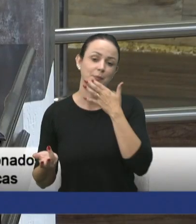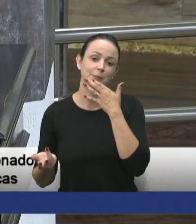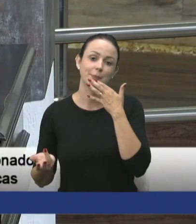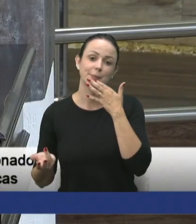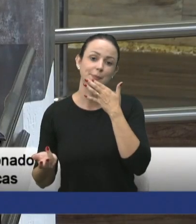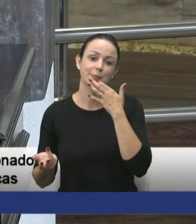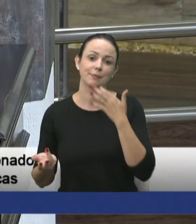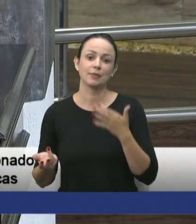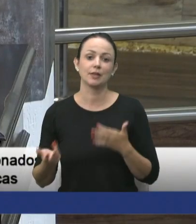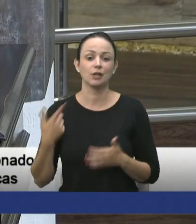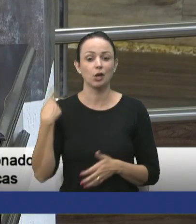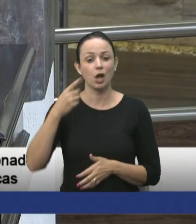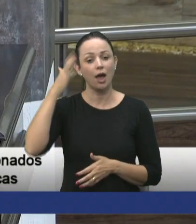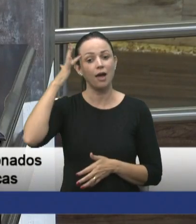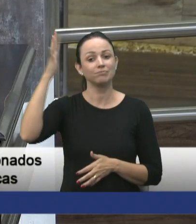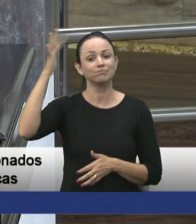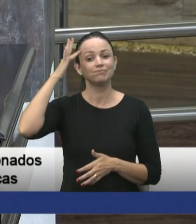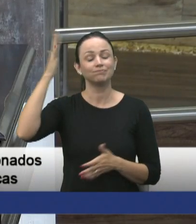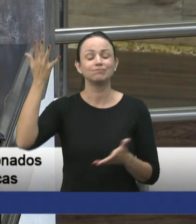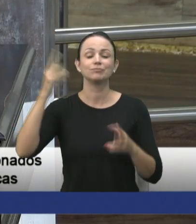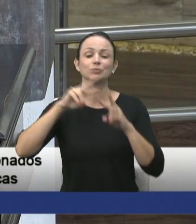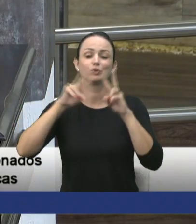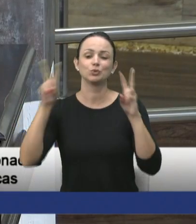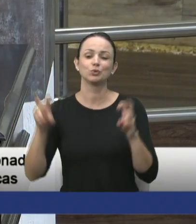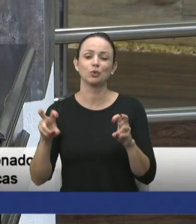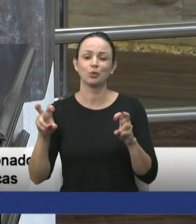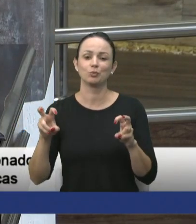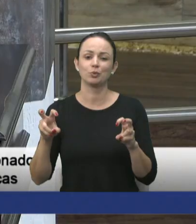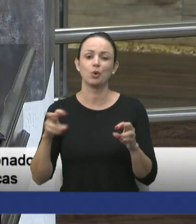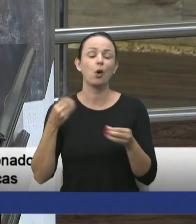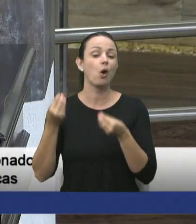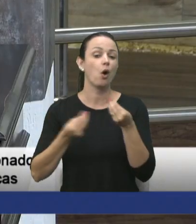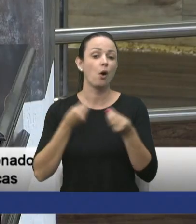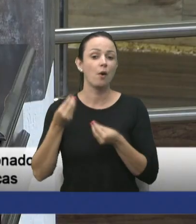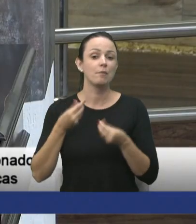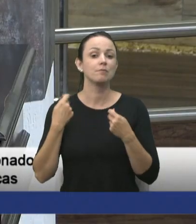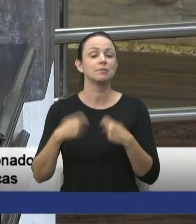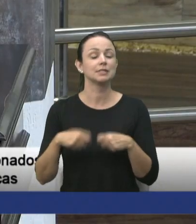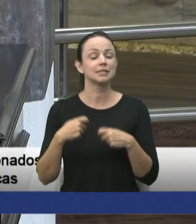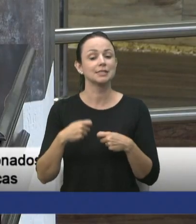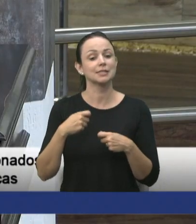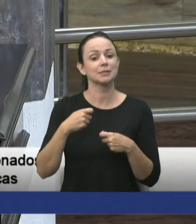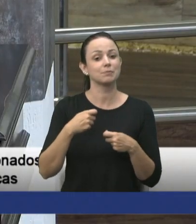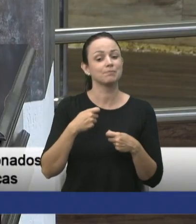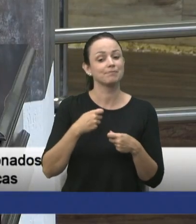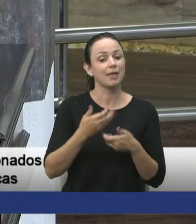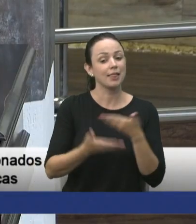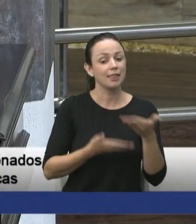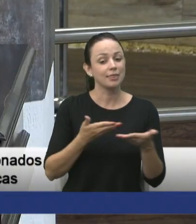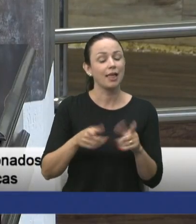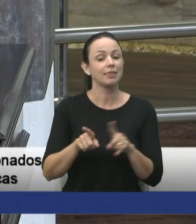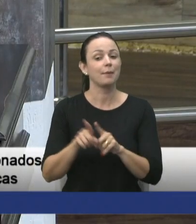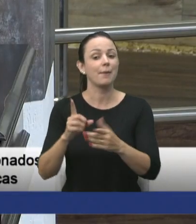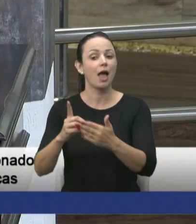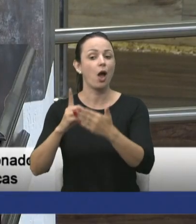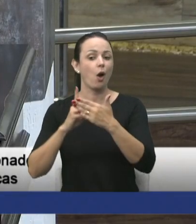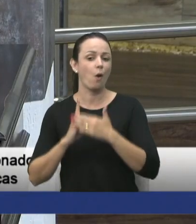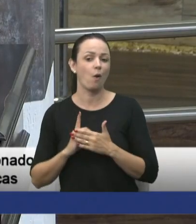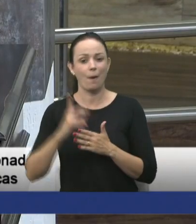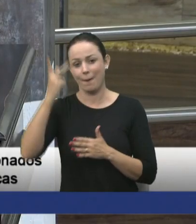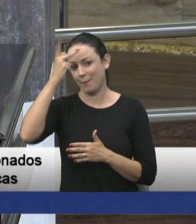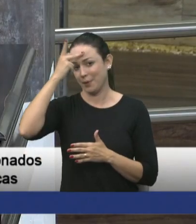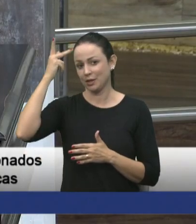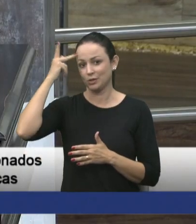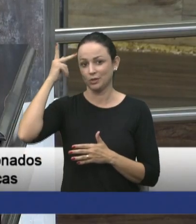de refletirmos a respeito de como devemos tratar e acolher essas